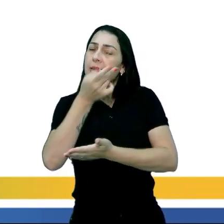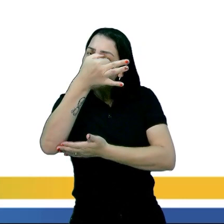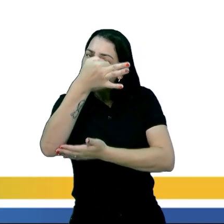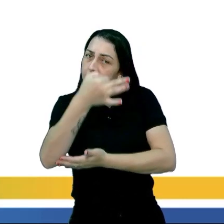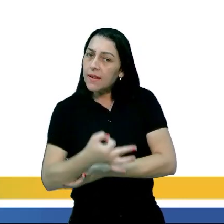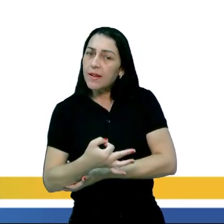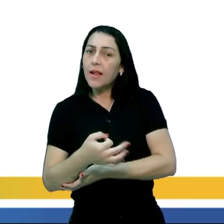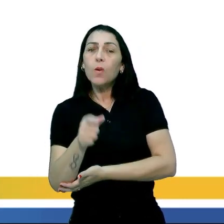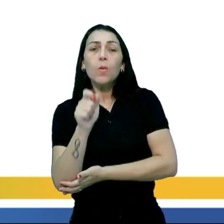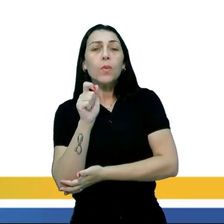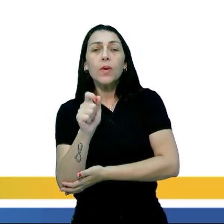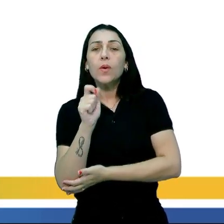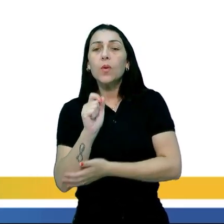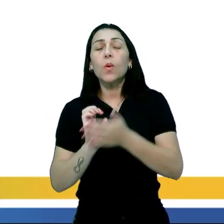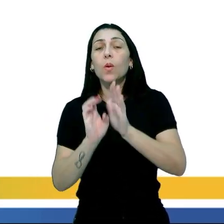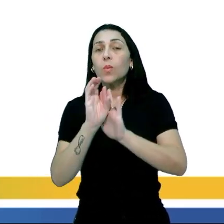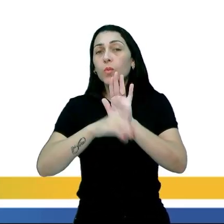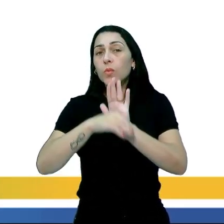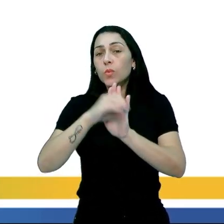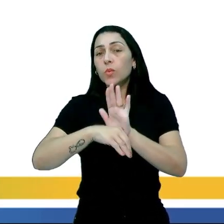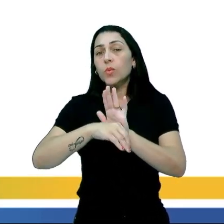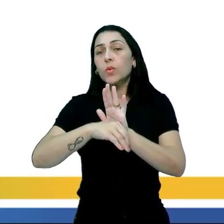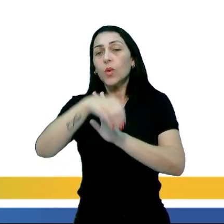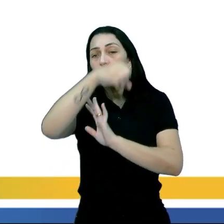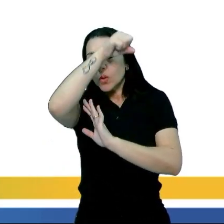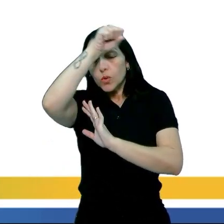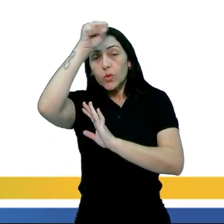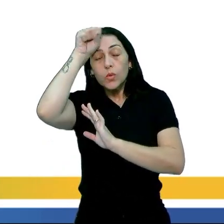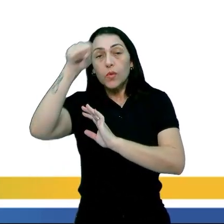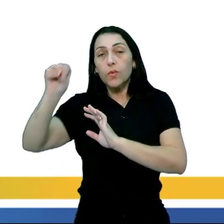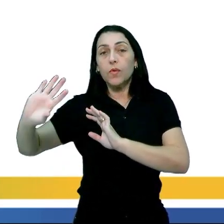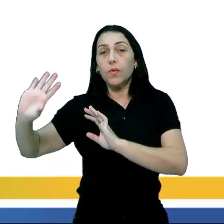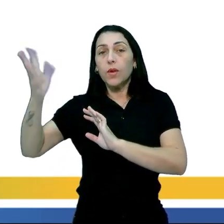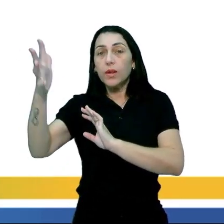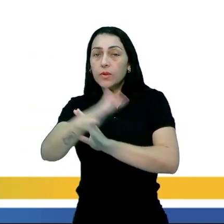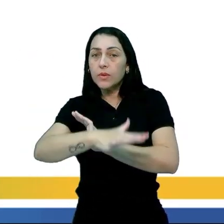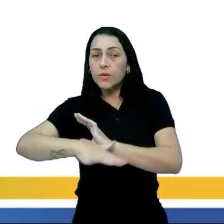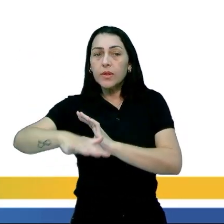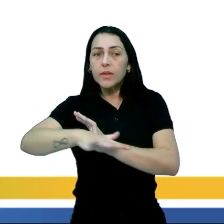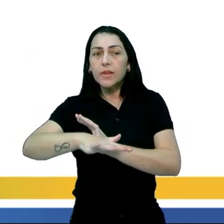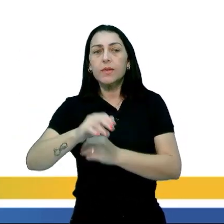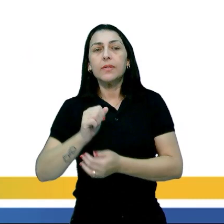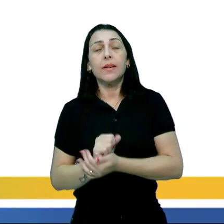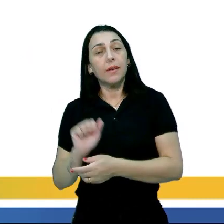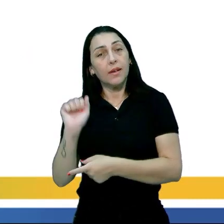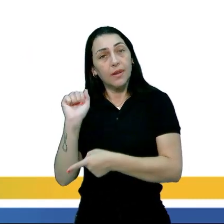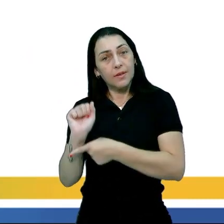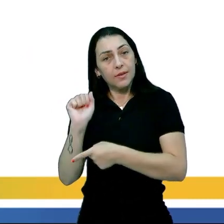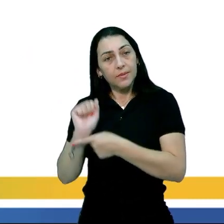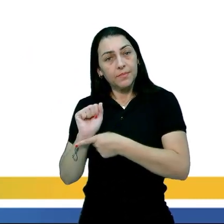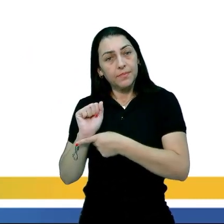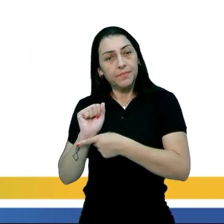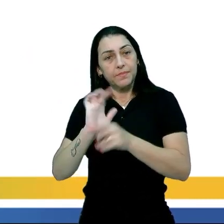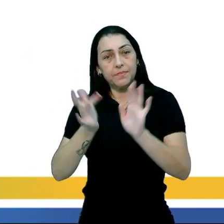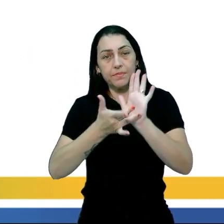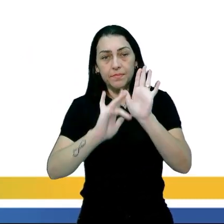correto afirmar que o conceito sociológico de fato social, letra